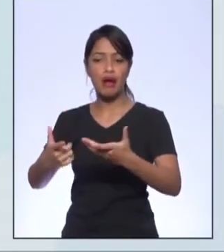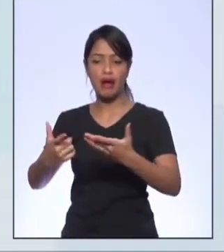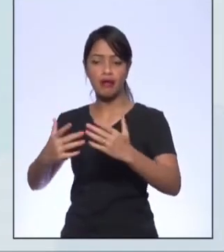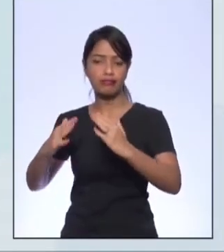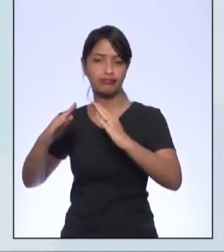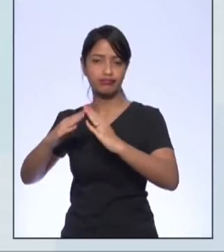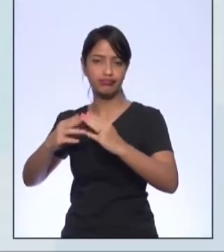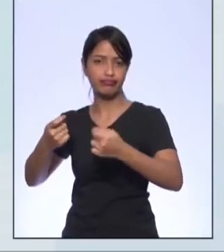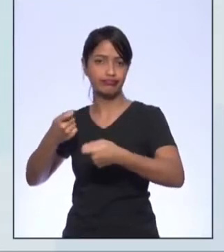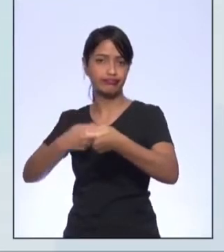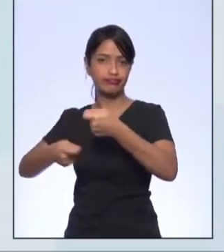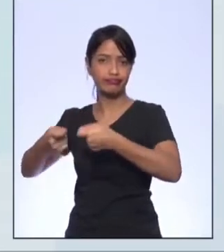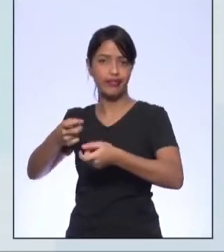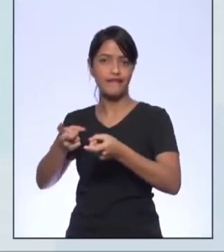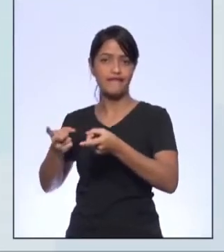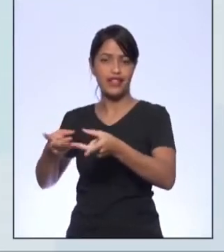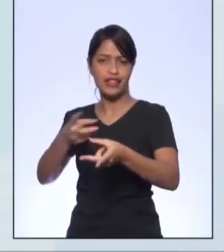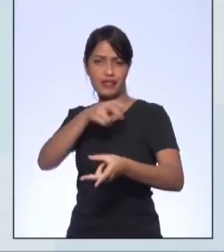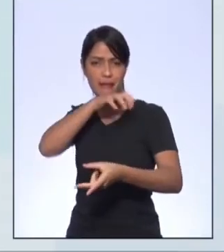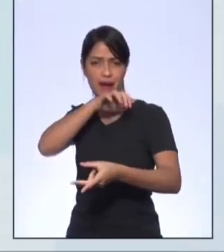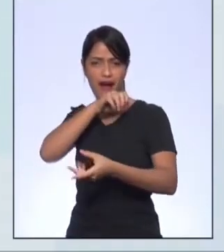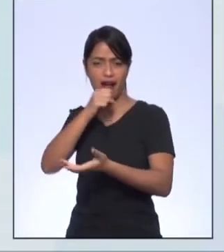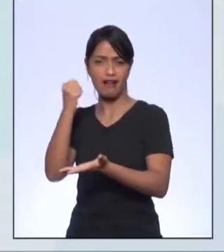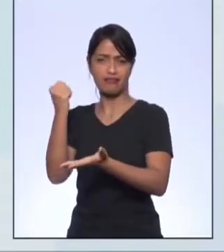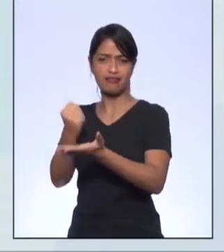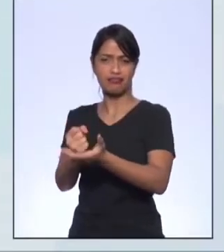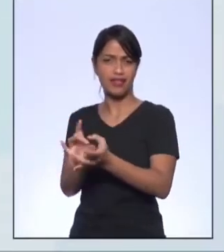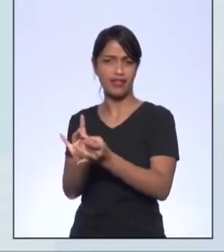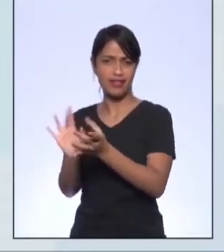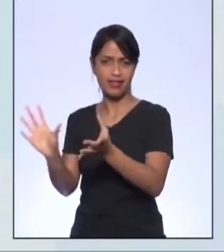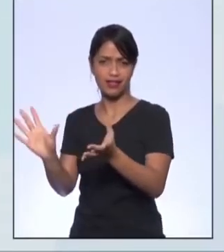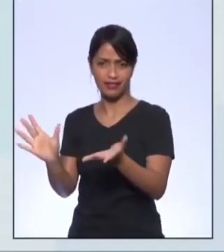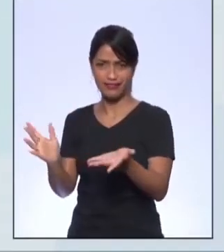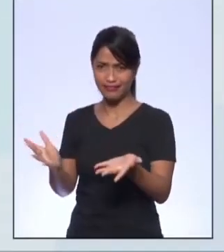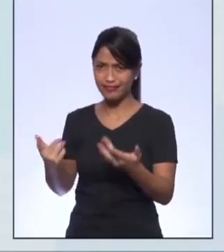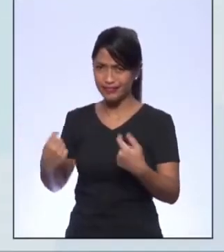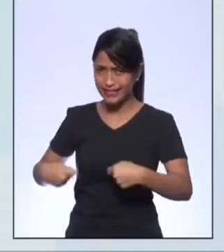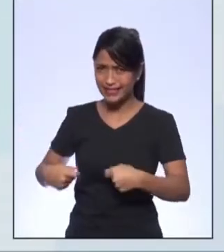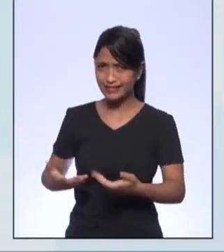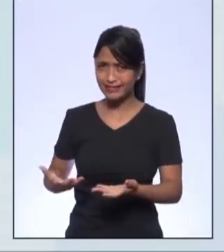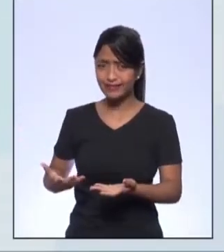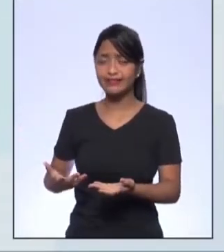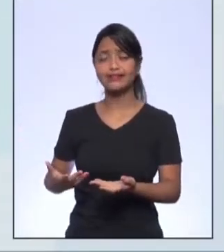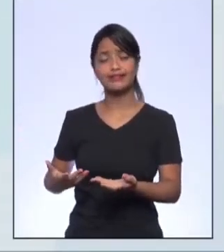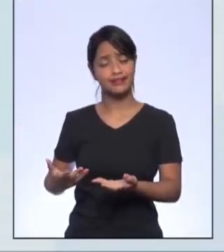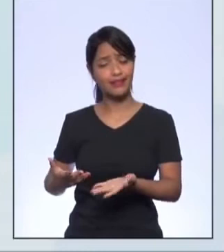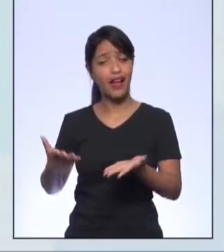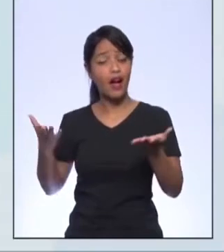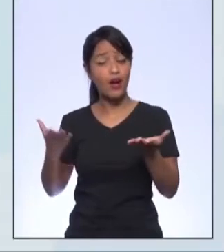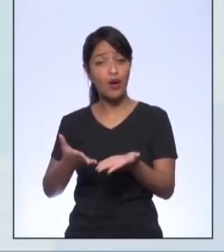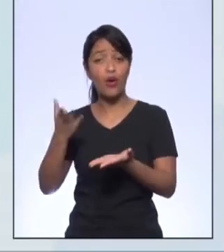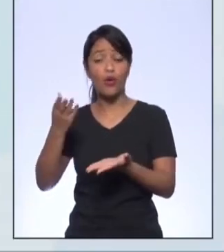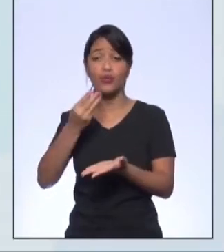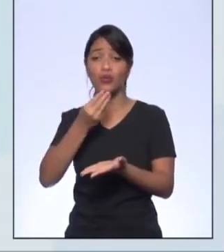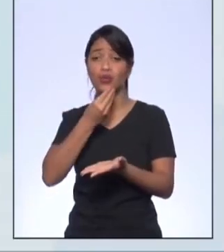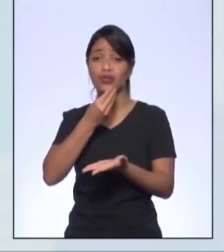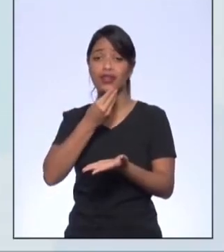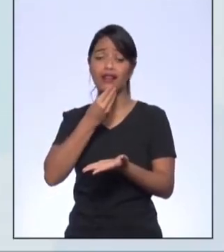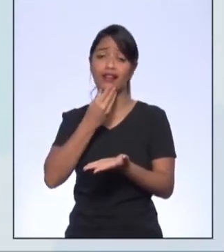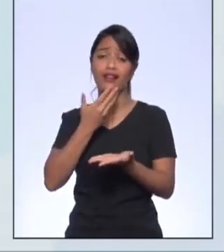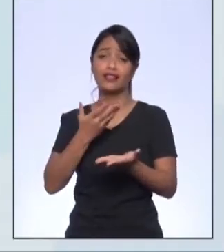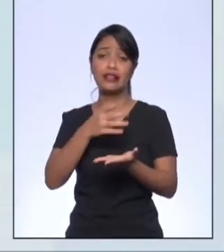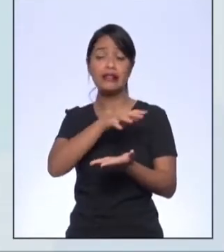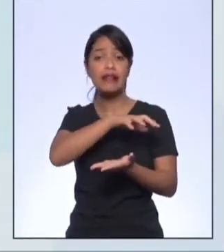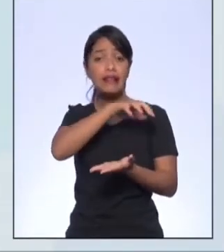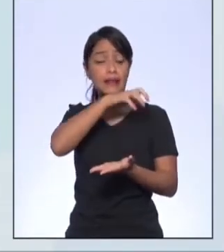silvestres? Diante do exposto, senhor diretor, sua gestão tem uma oportunidade singular de acabar com a captura